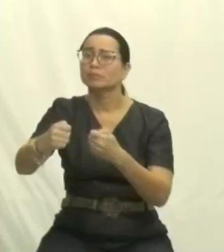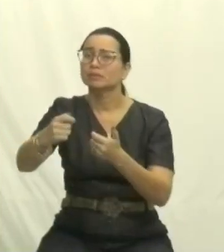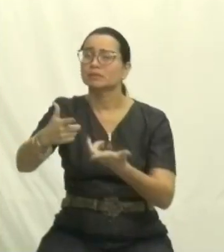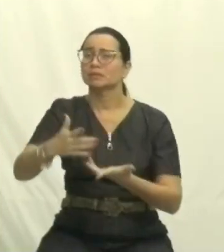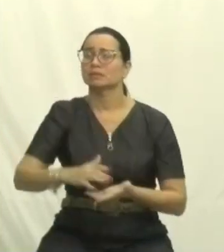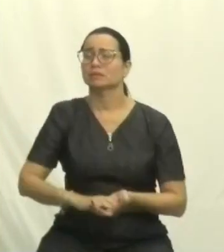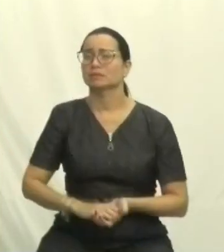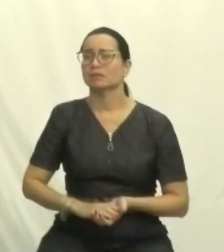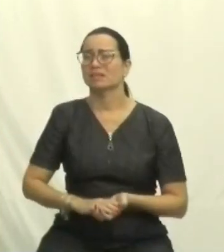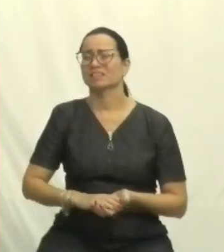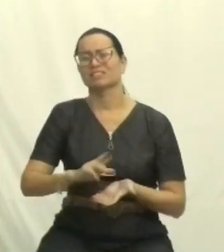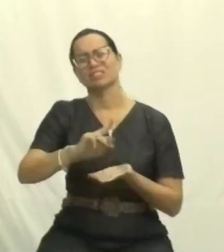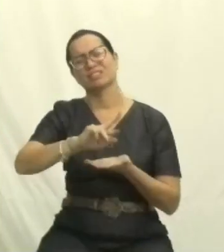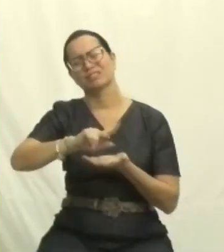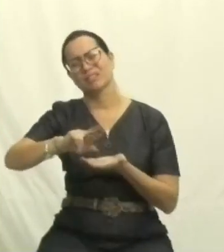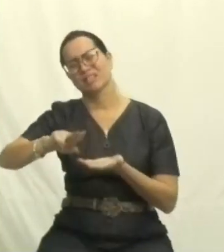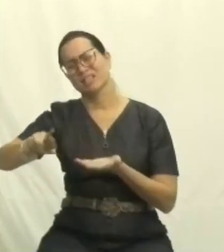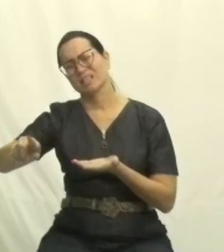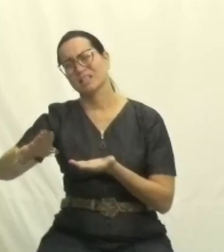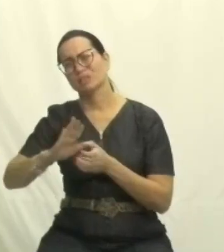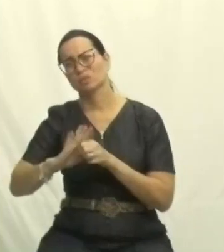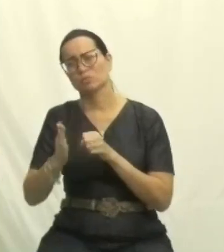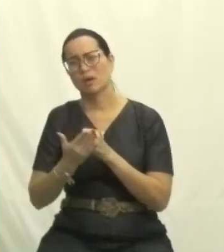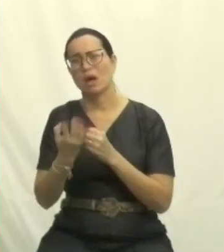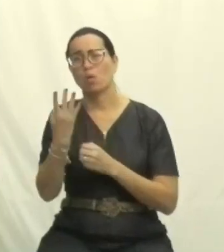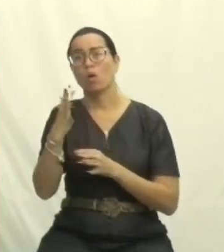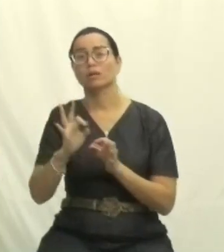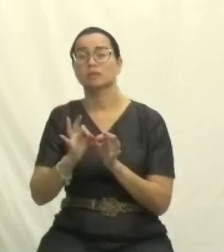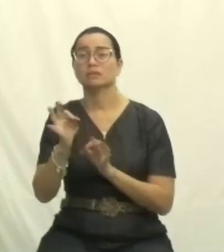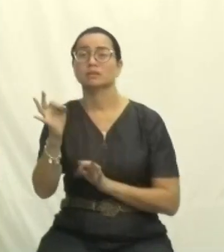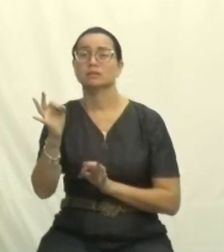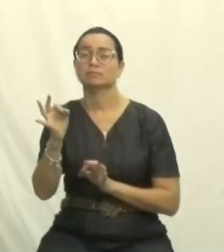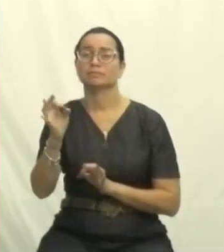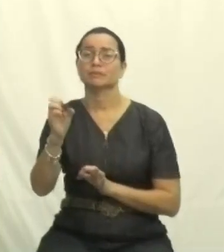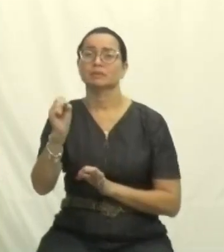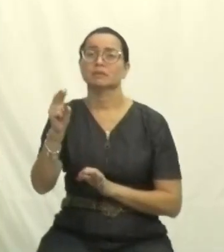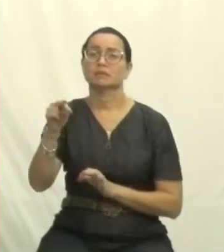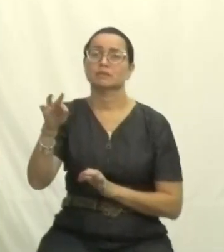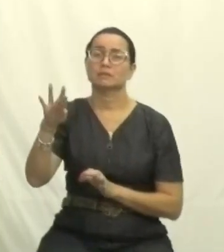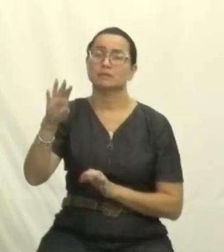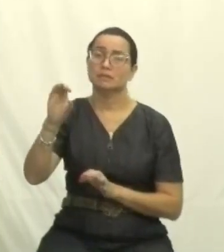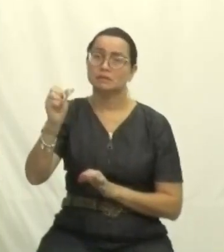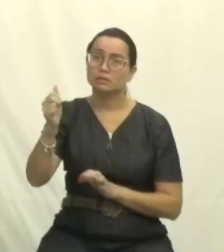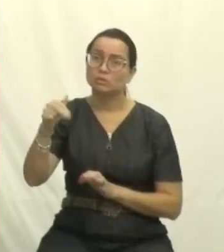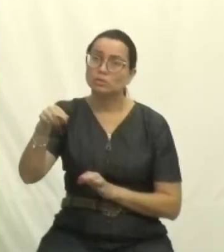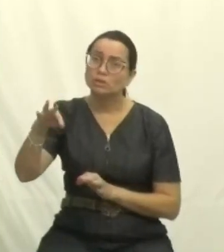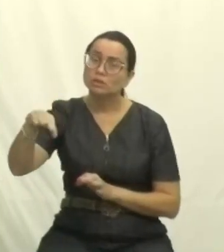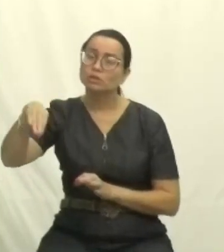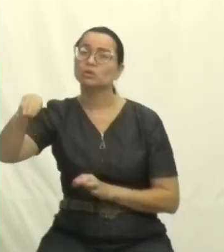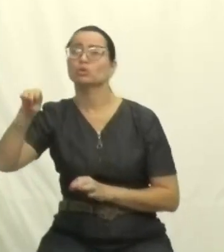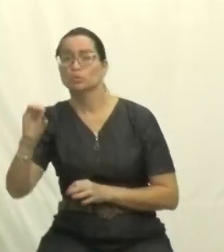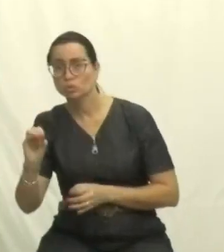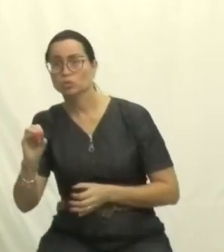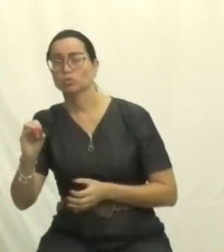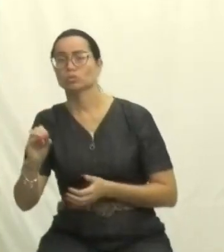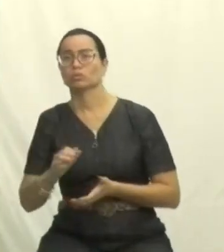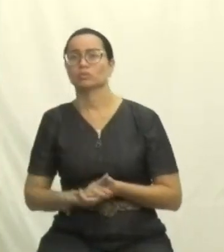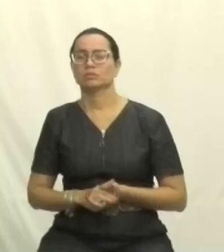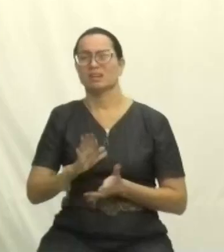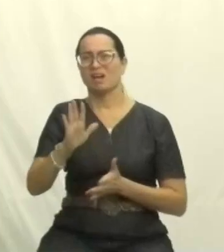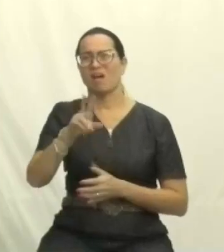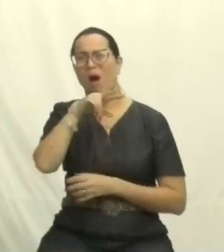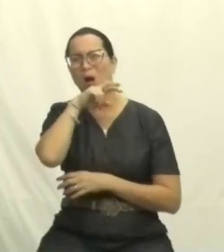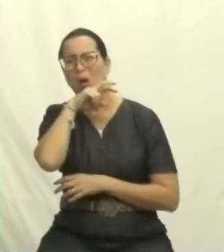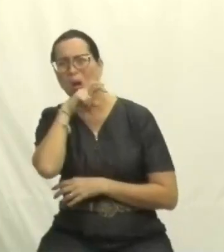Antônio, gente, tantas outras unidades. Então, o que eu estou pedindo? Problema de saúde pública. Cobra,